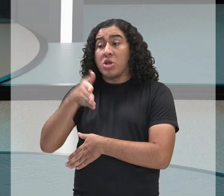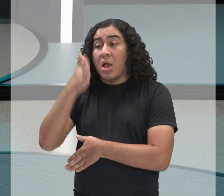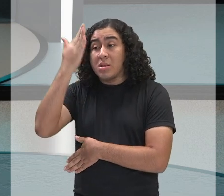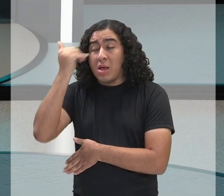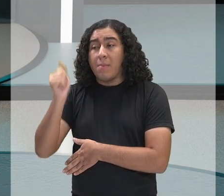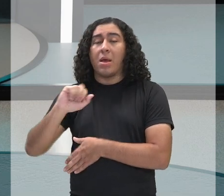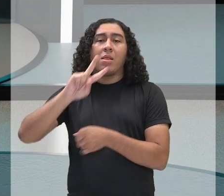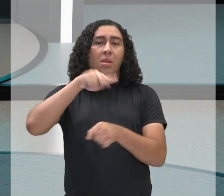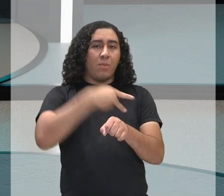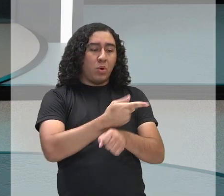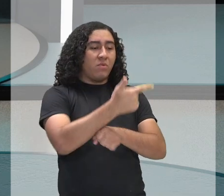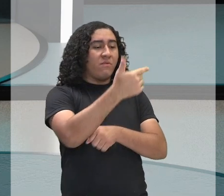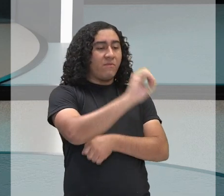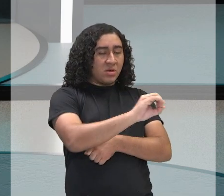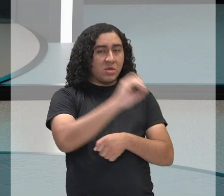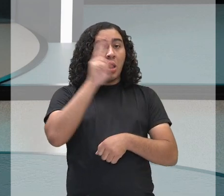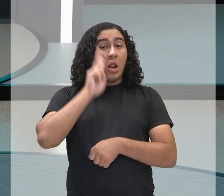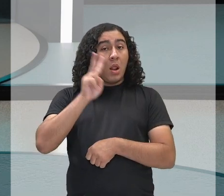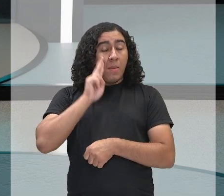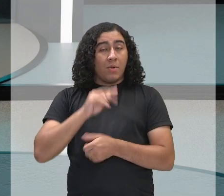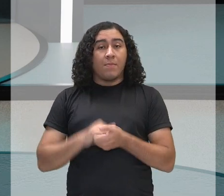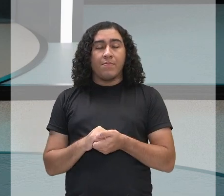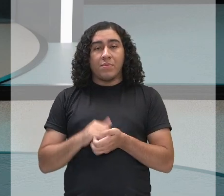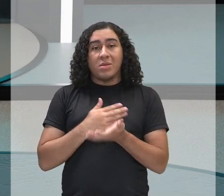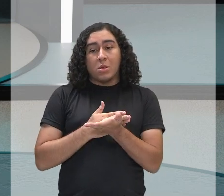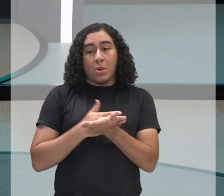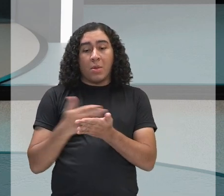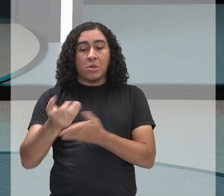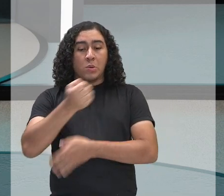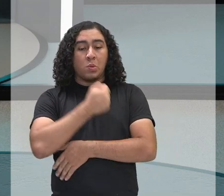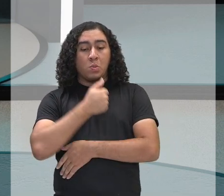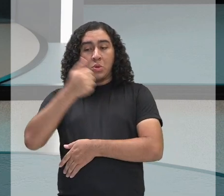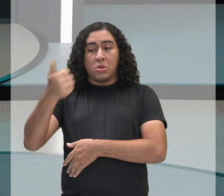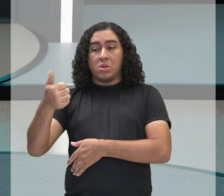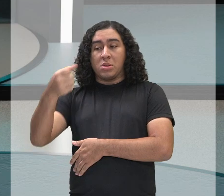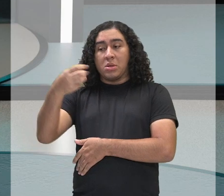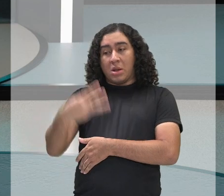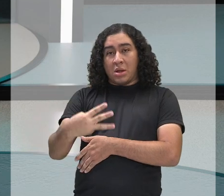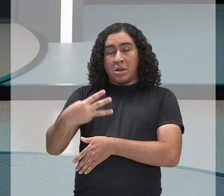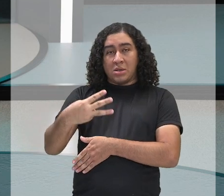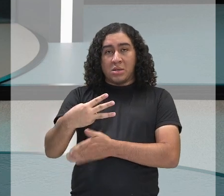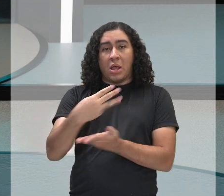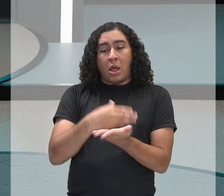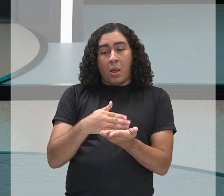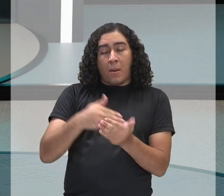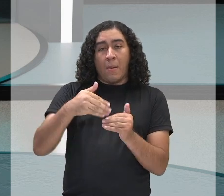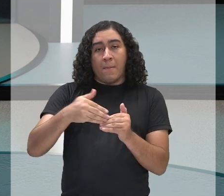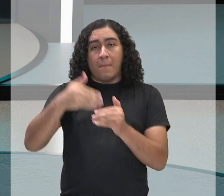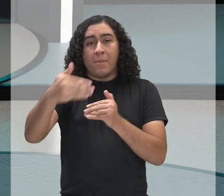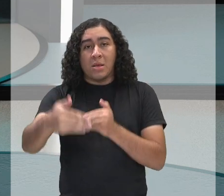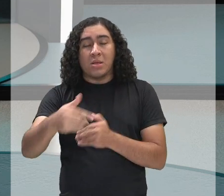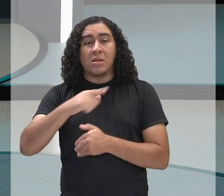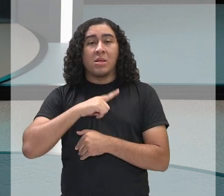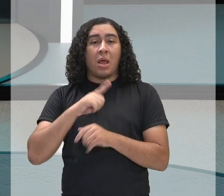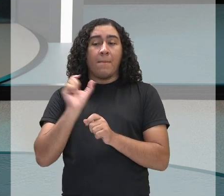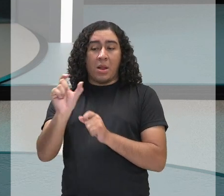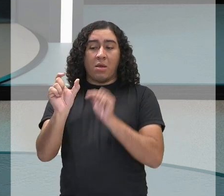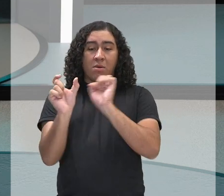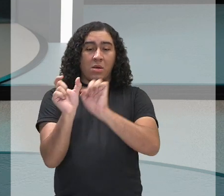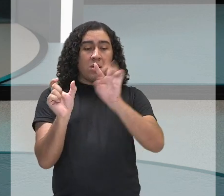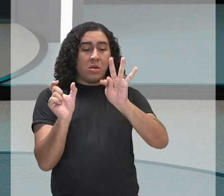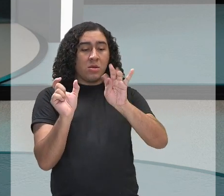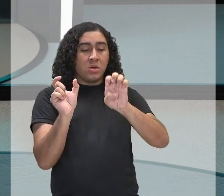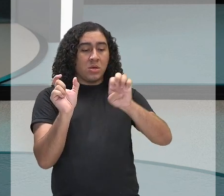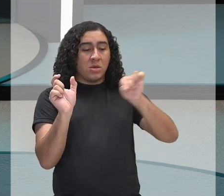20. Lembrando que a partir do número 13, tá? Nós temos a terminação teen, que é adolescente em